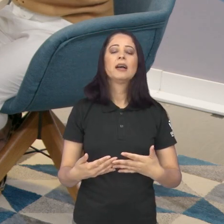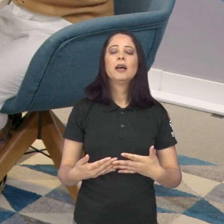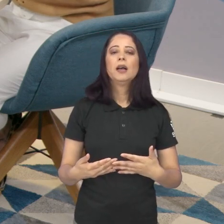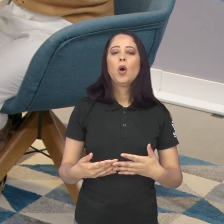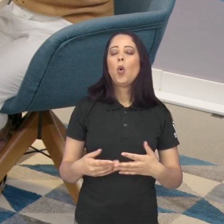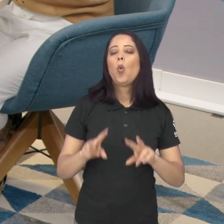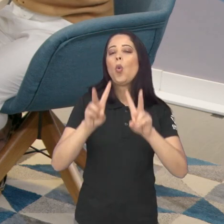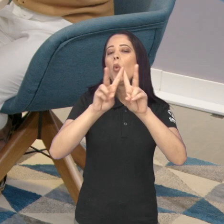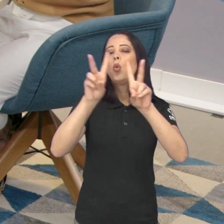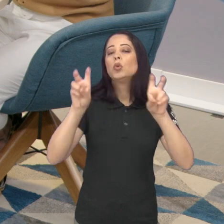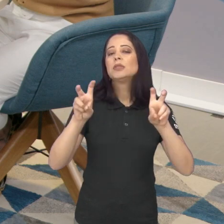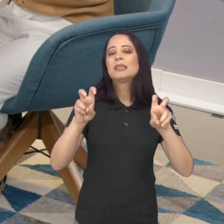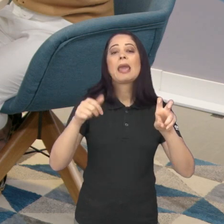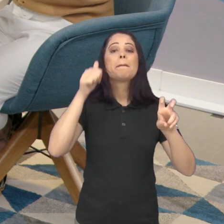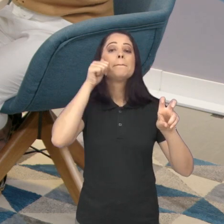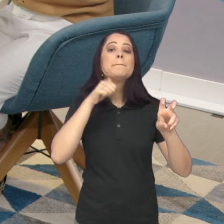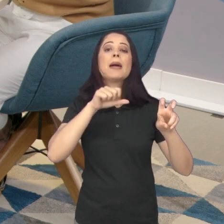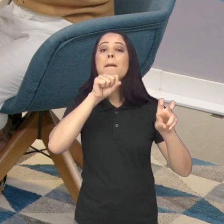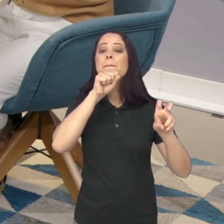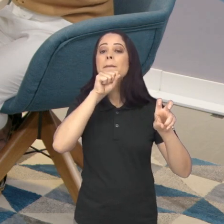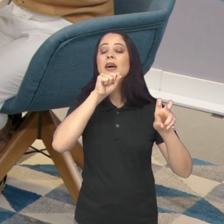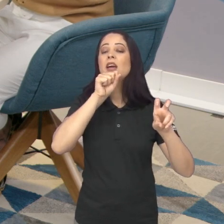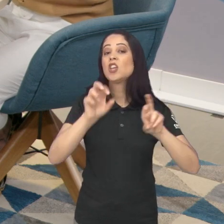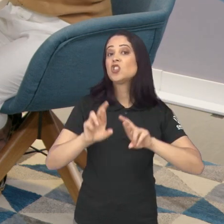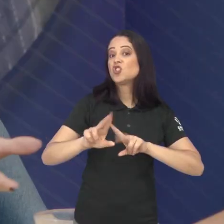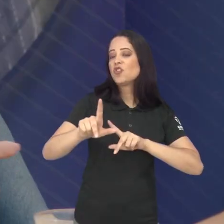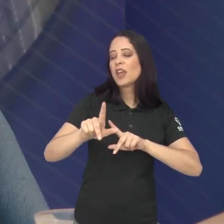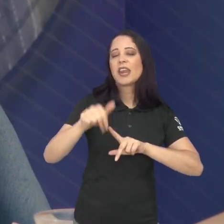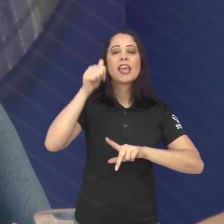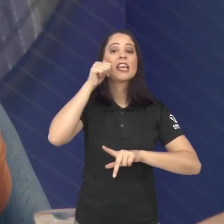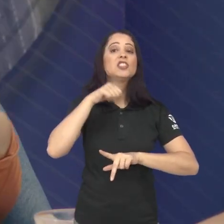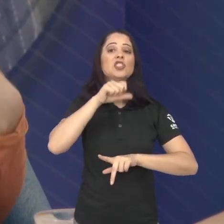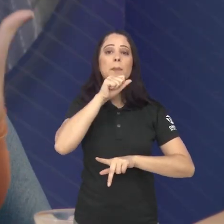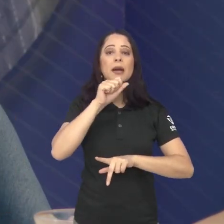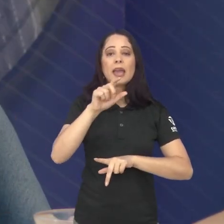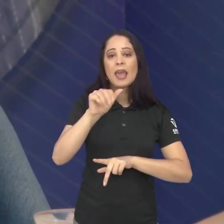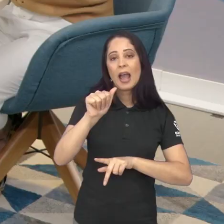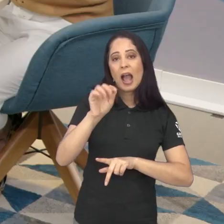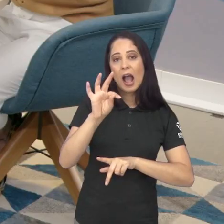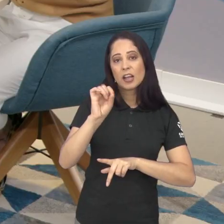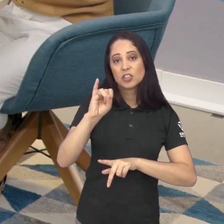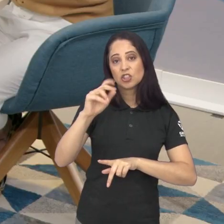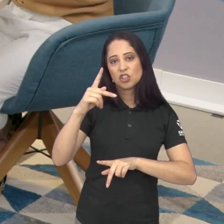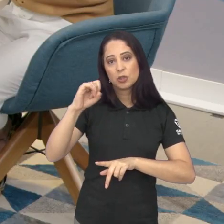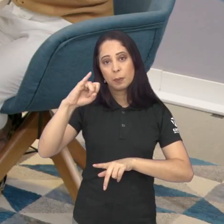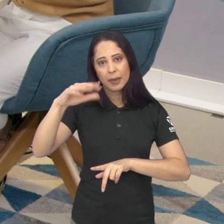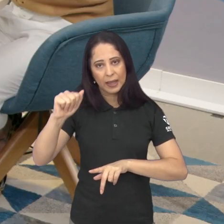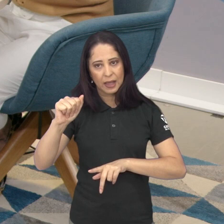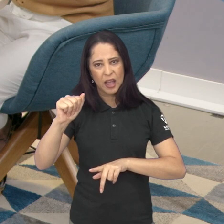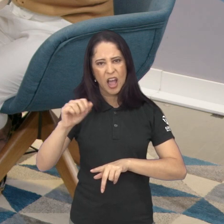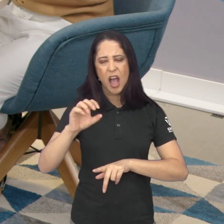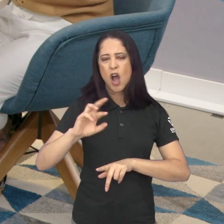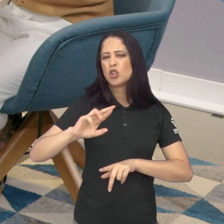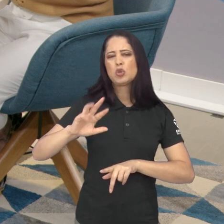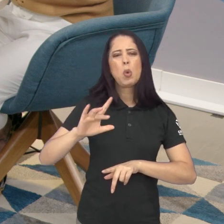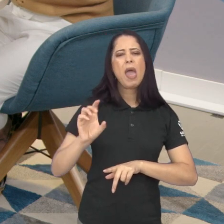mães atípicas, a gente tá aqui com a Camila, mas não é só... mães de crianças autistas, isso engloba também síndrome de Down,